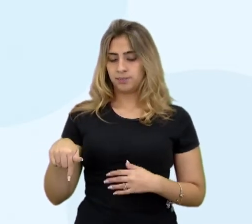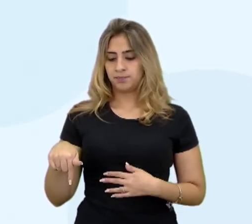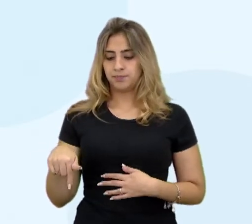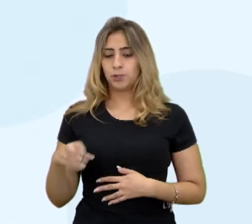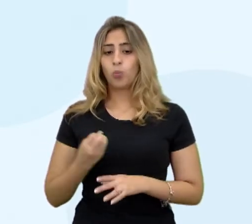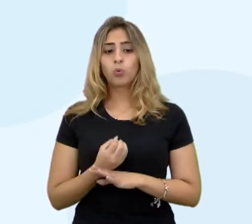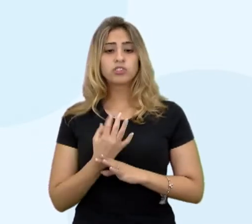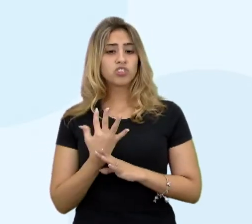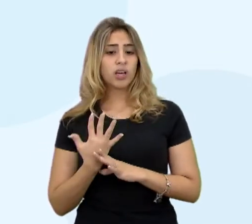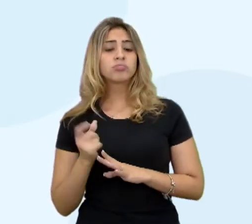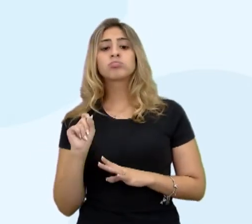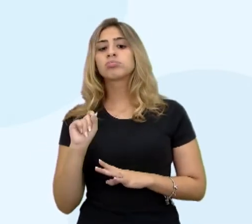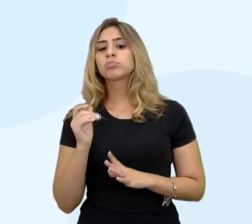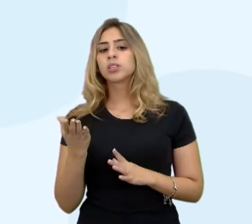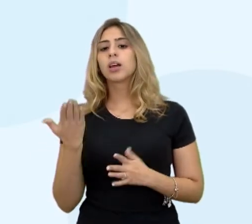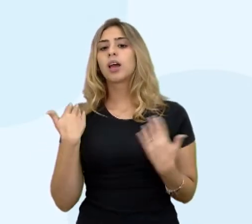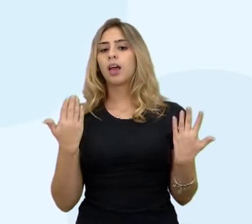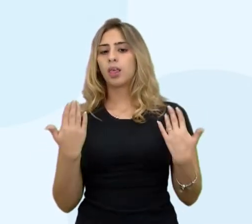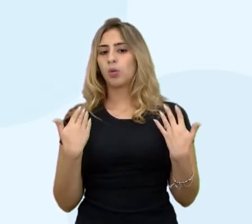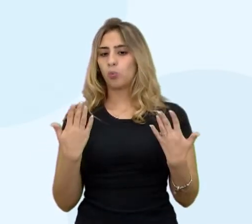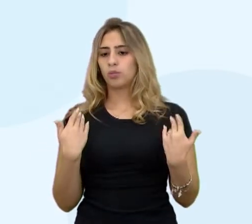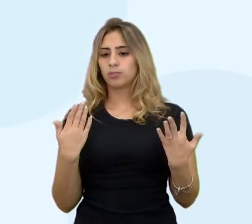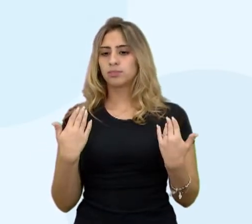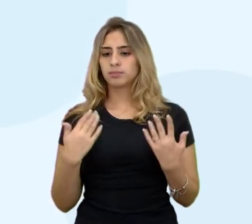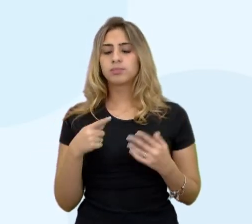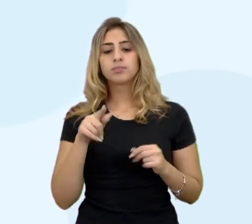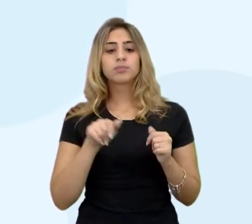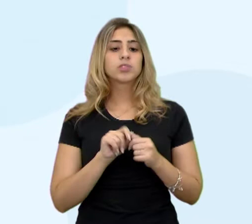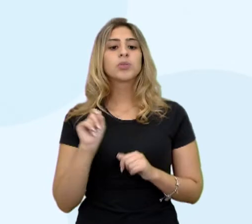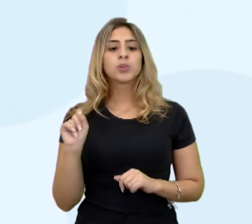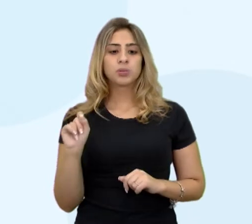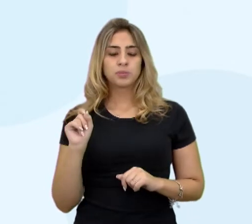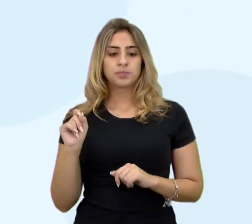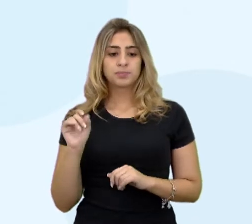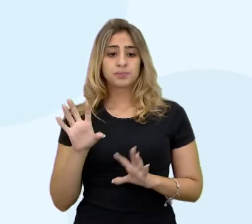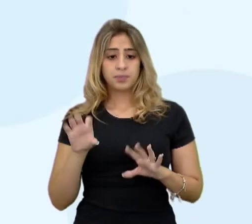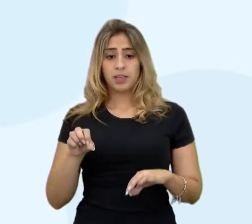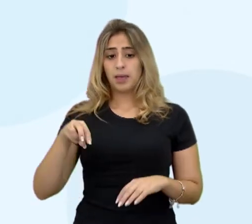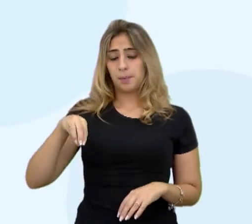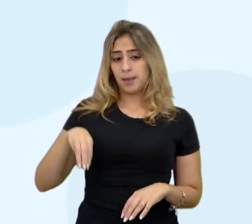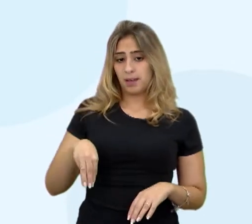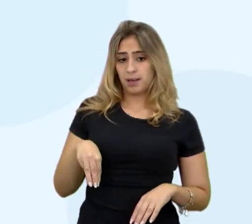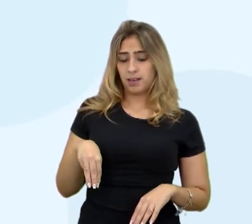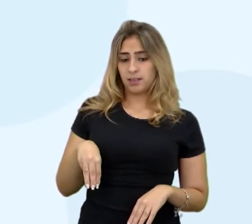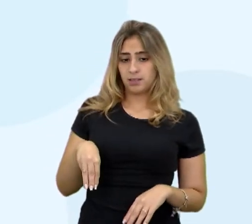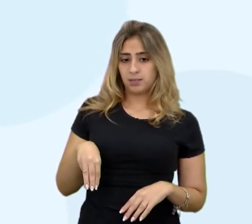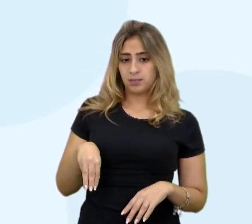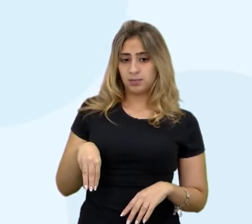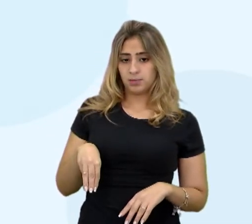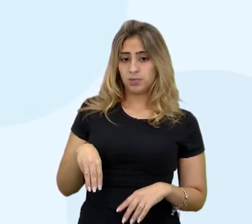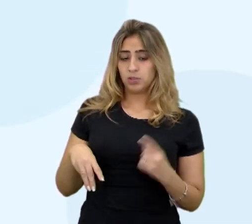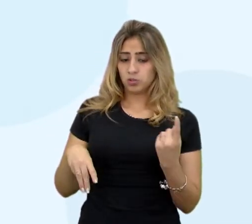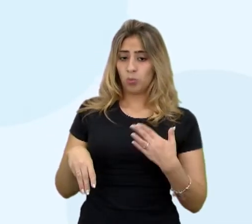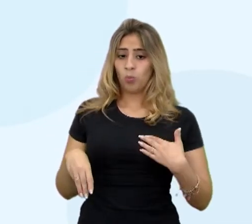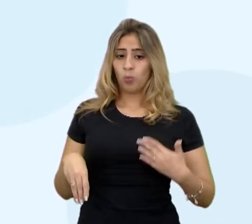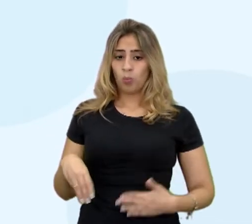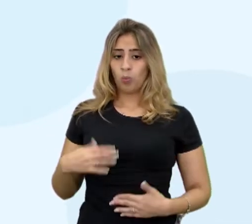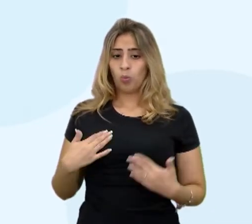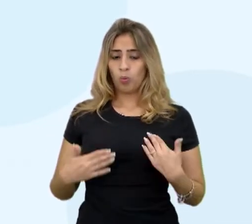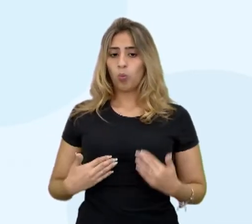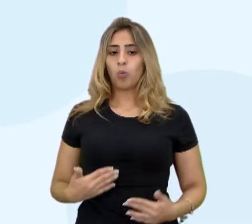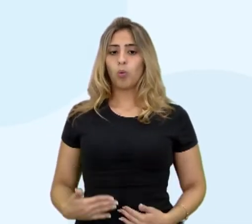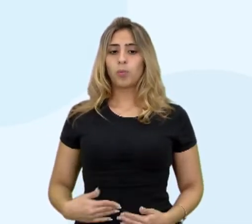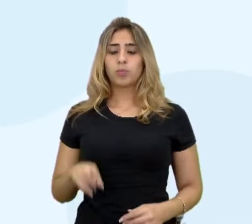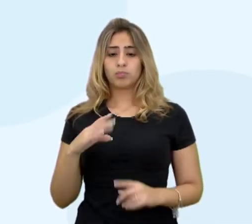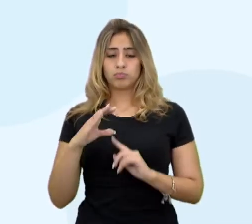tá? Quantidade de calor sensível vai fazer o quê? Pegar uma massa de um certo corpo, este